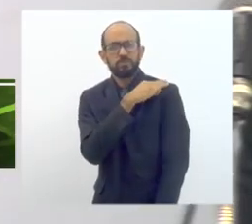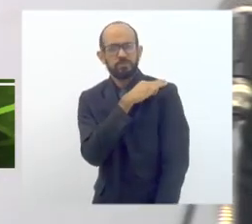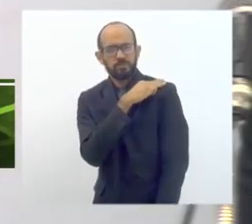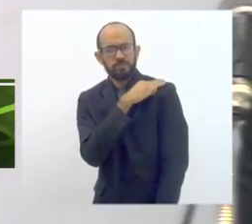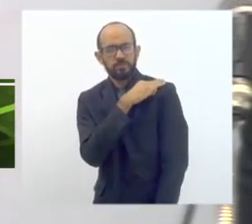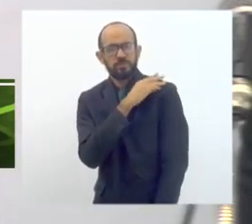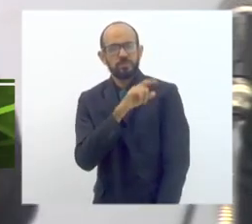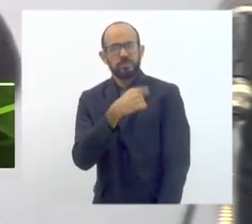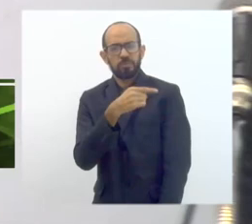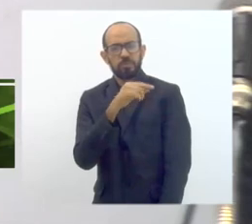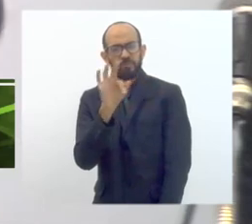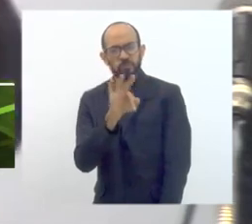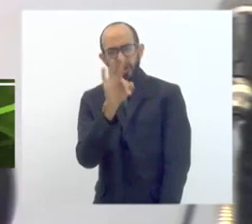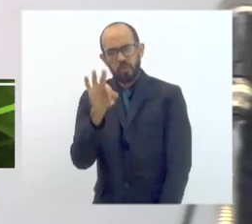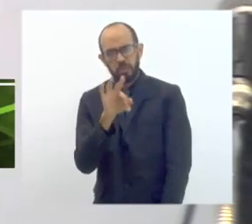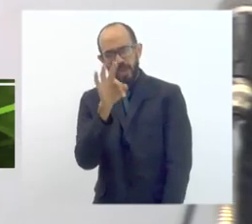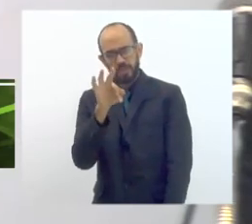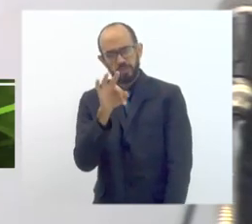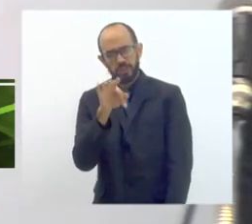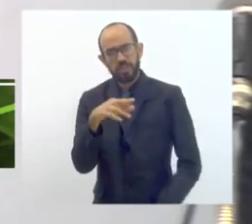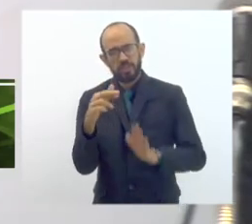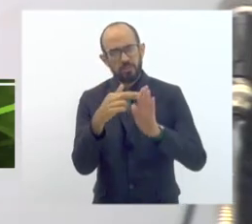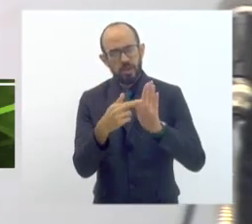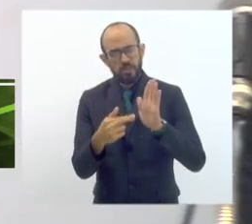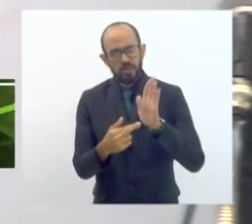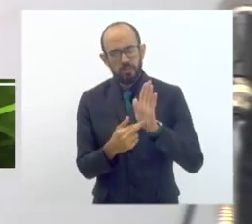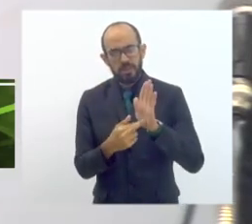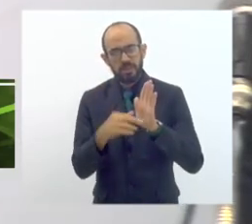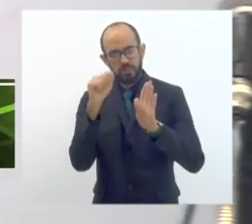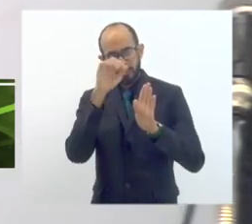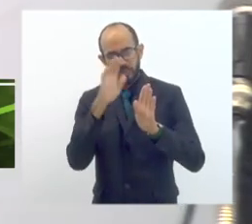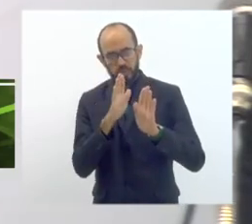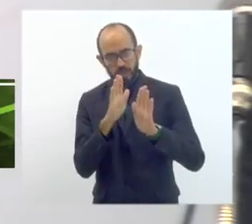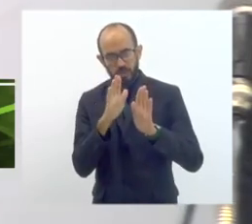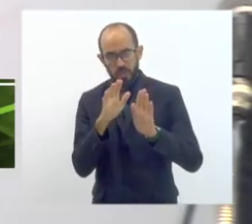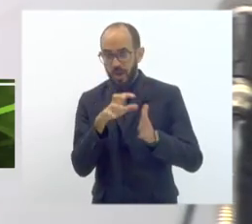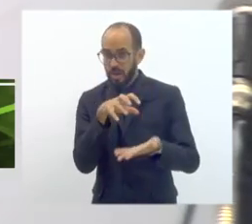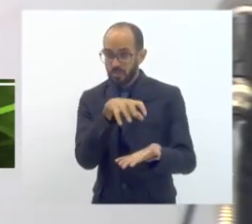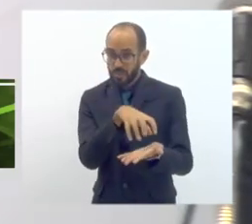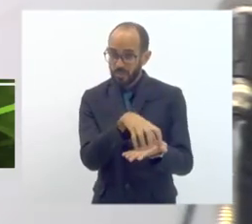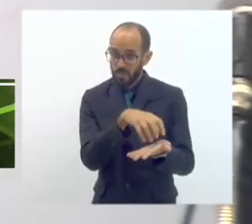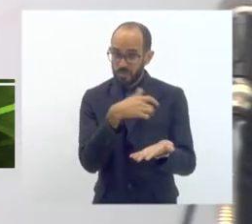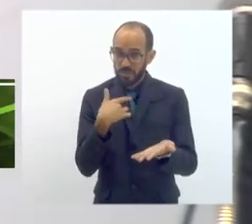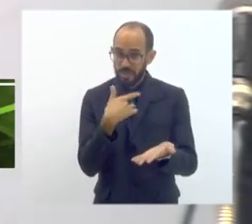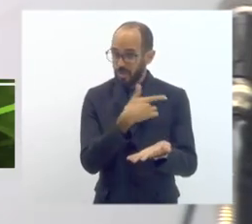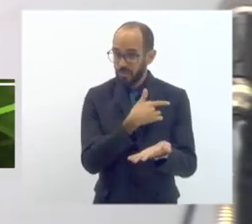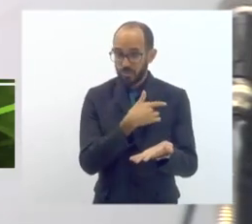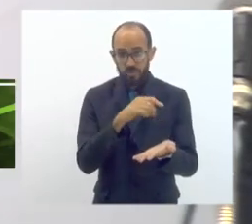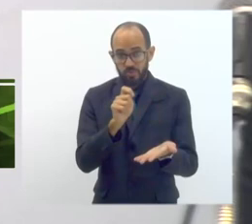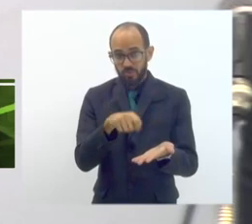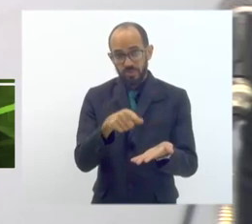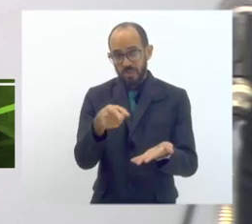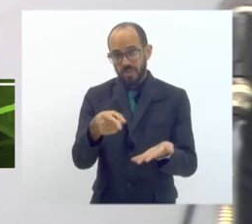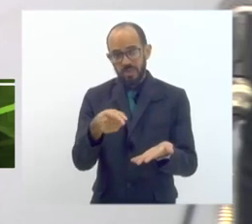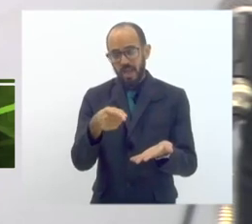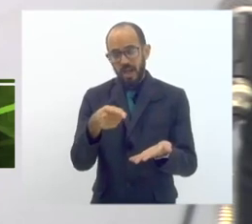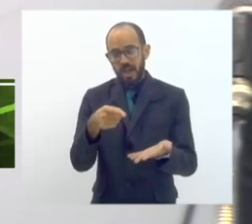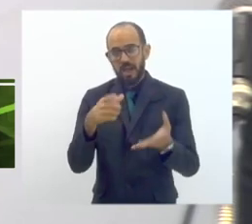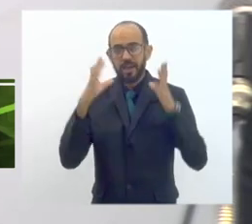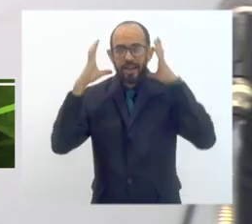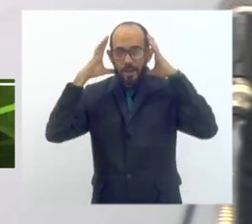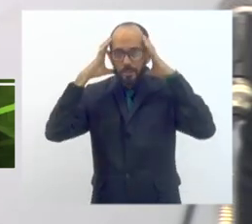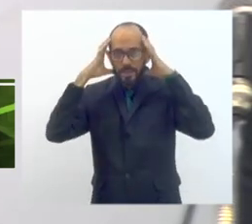ensino superior com outro ente, com uma regulamentação nacional. Não dá para dividir o nosso povo em cabeça, pescoço,